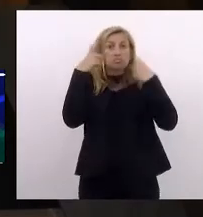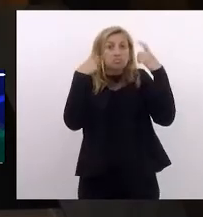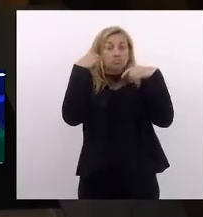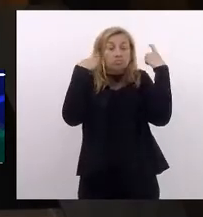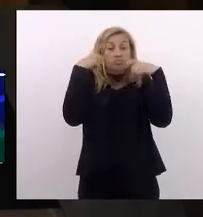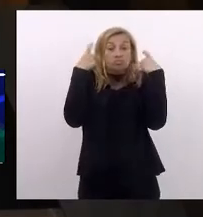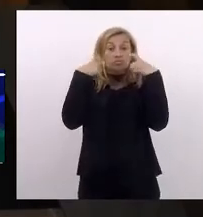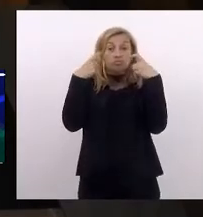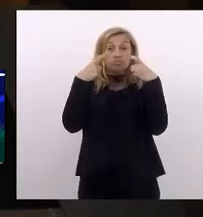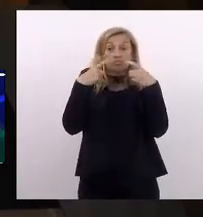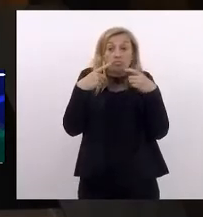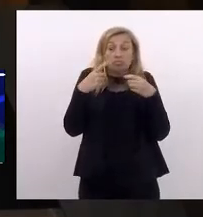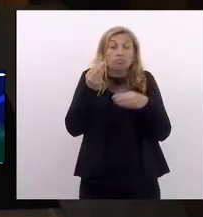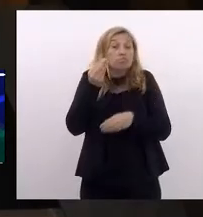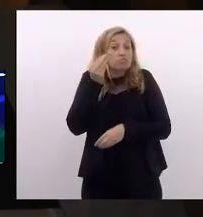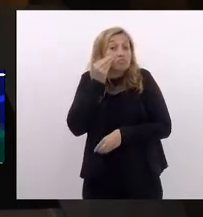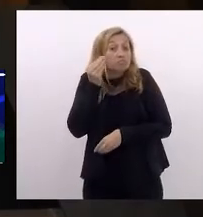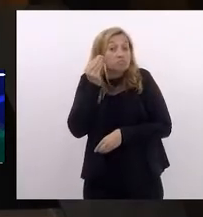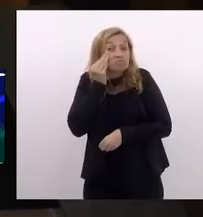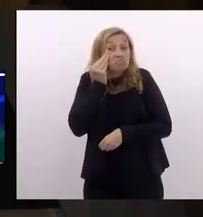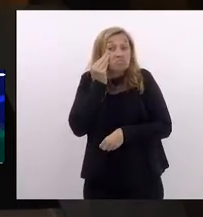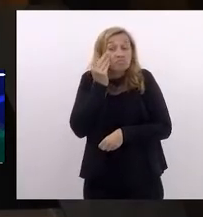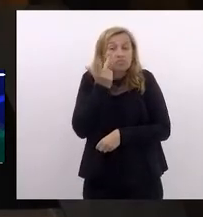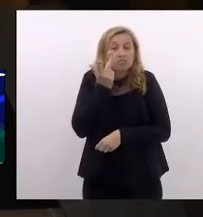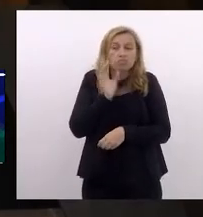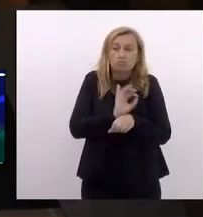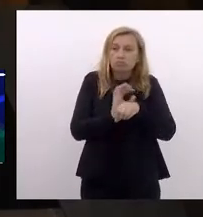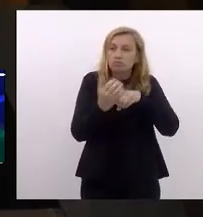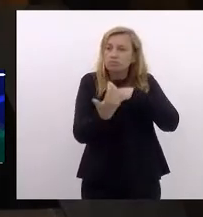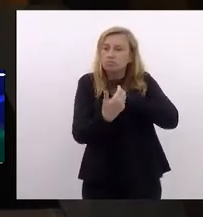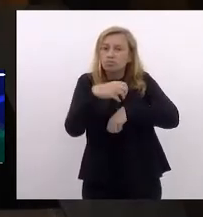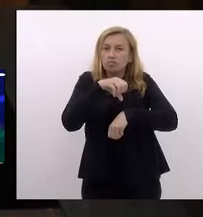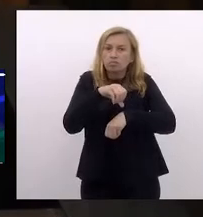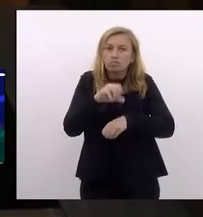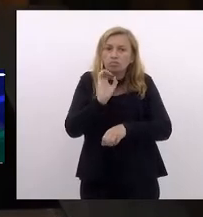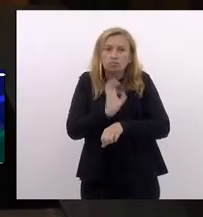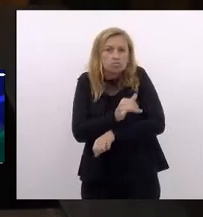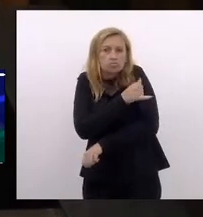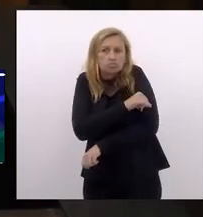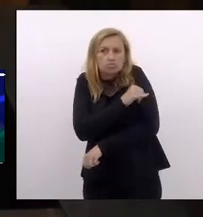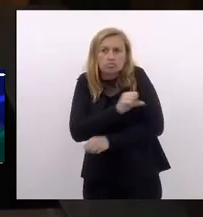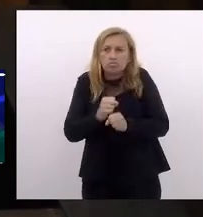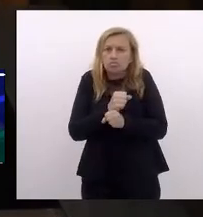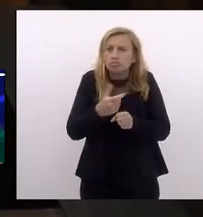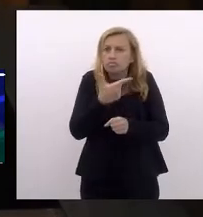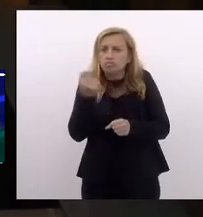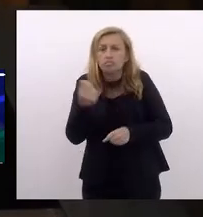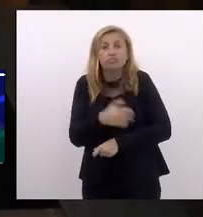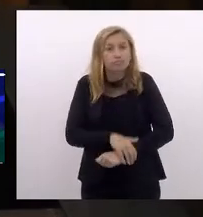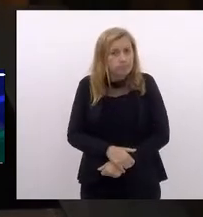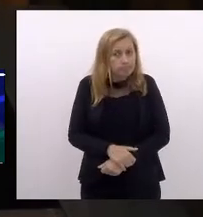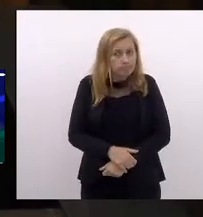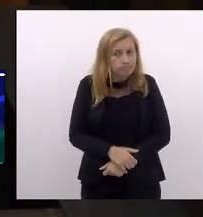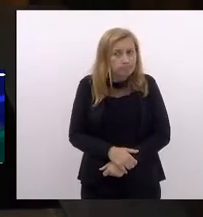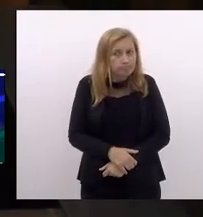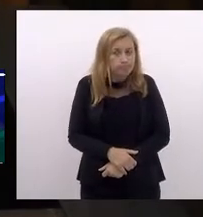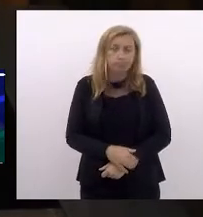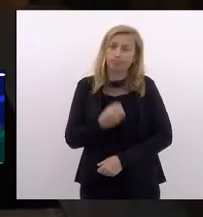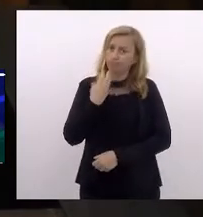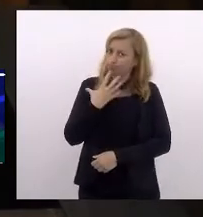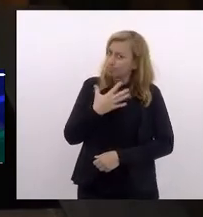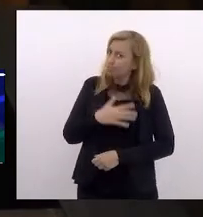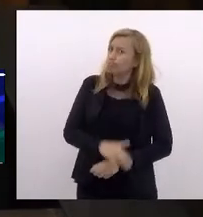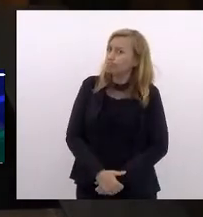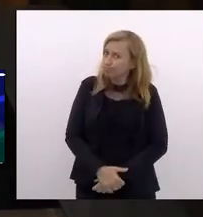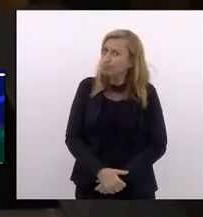que foi fazer um teste para convite no estado do Rio de Janeiro no ano de 2020 bom